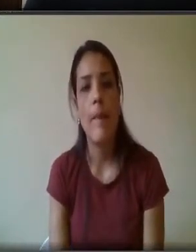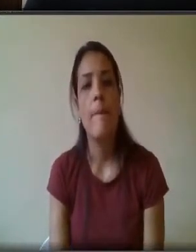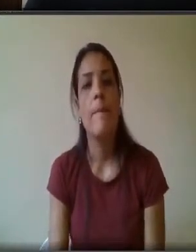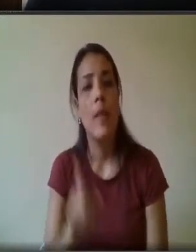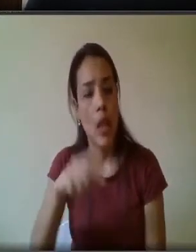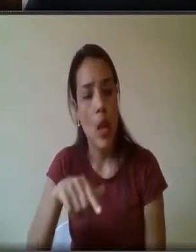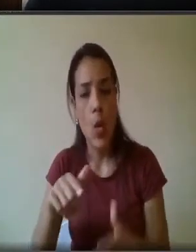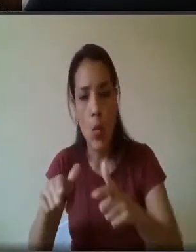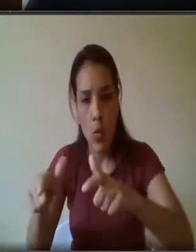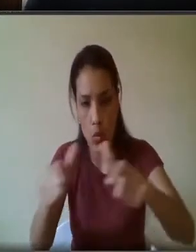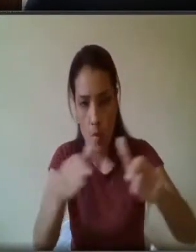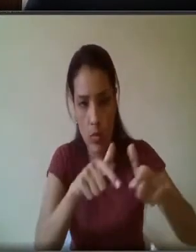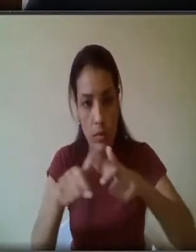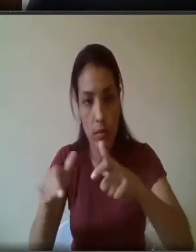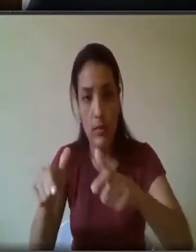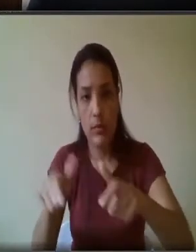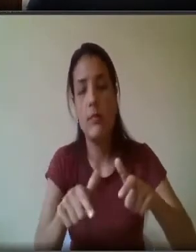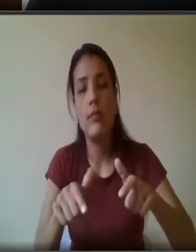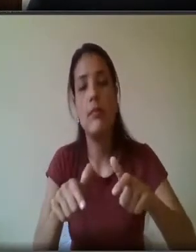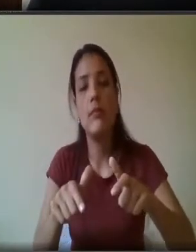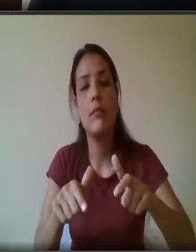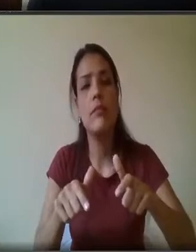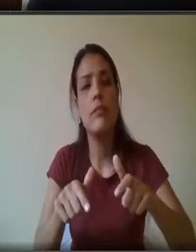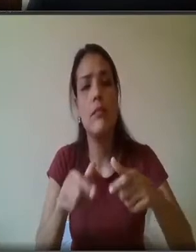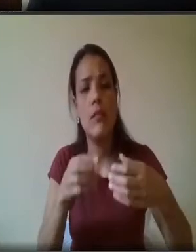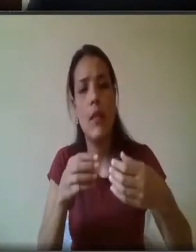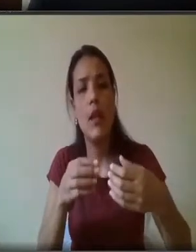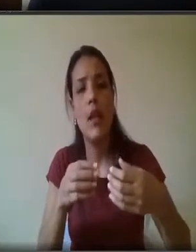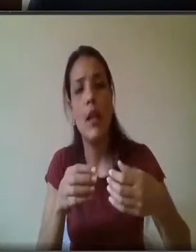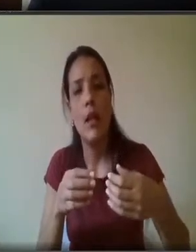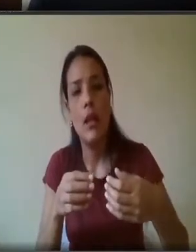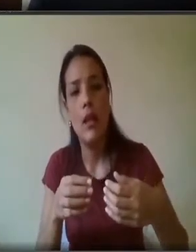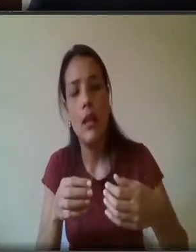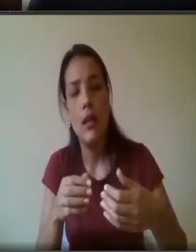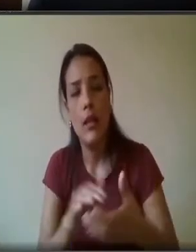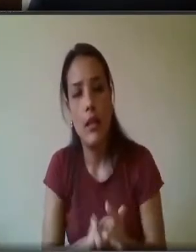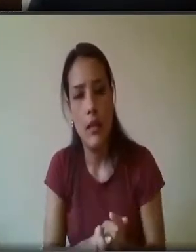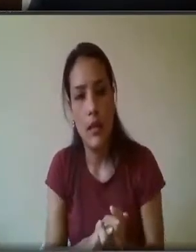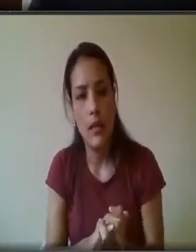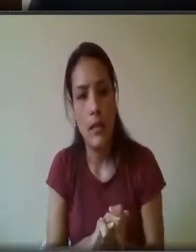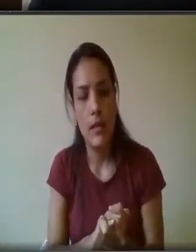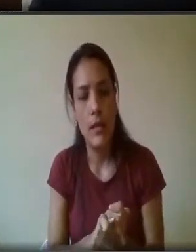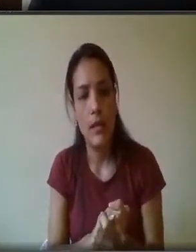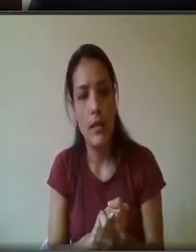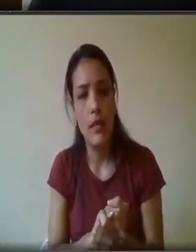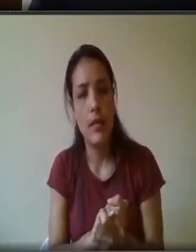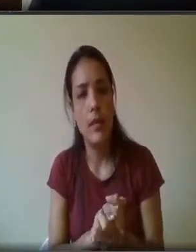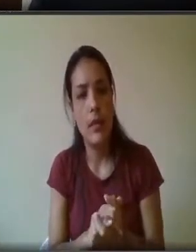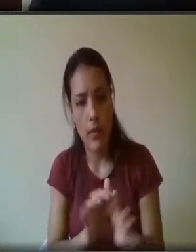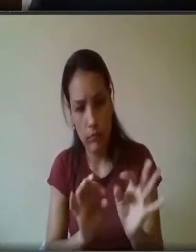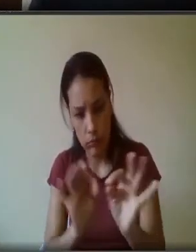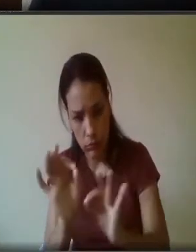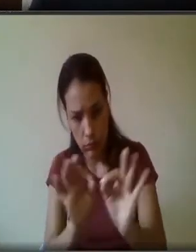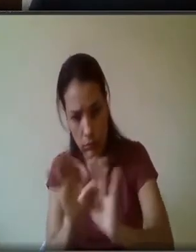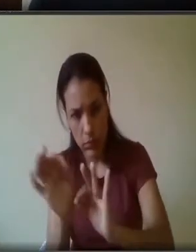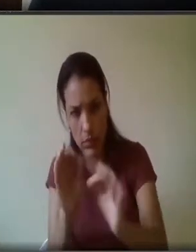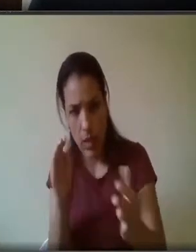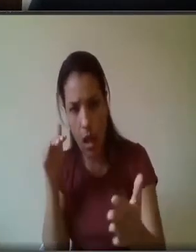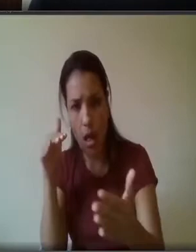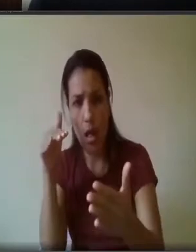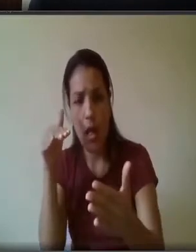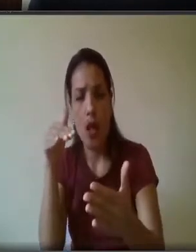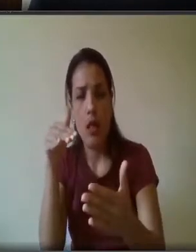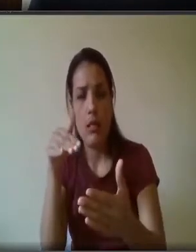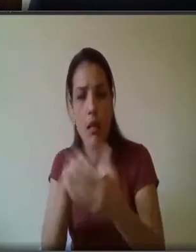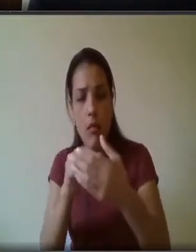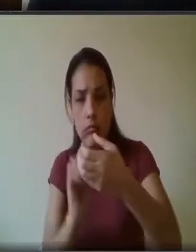que dá vazão ao magma, que vai acompanhar até formar a cratera e ter erupção